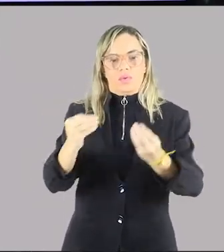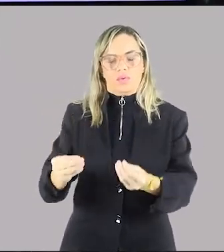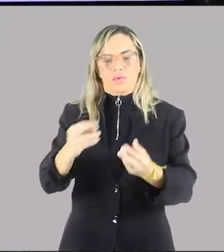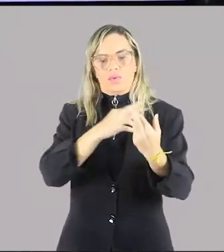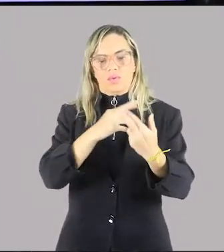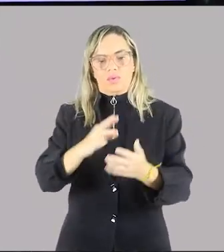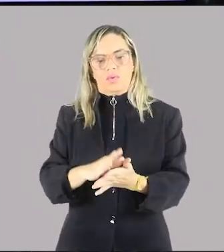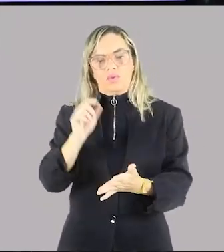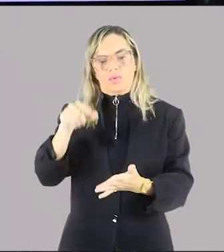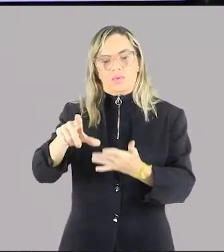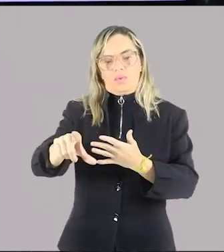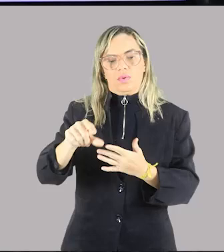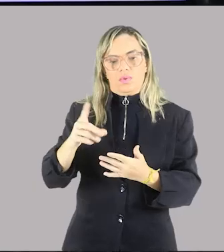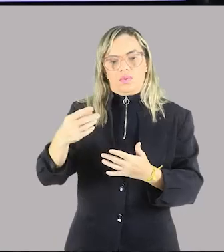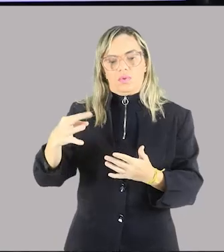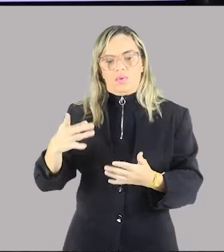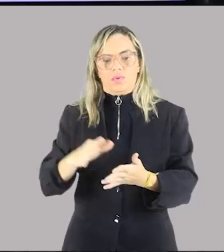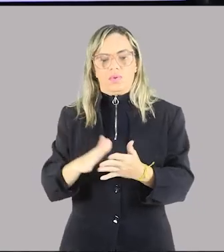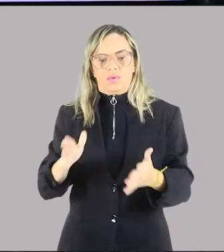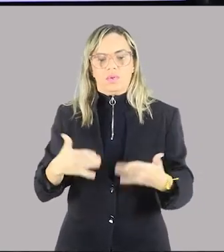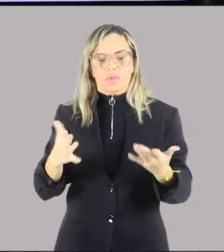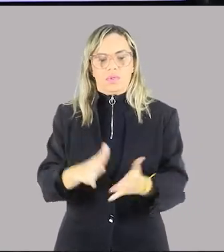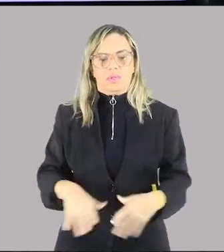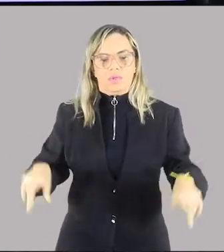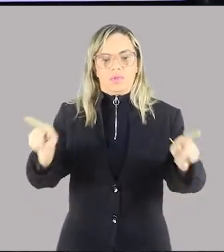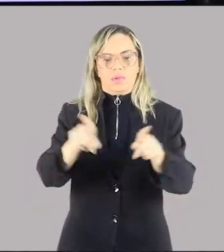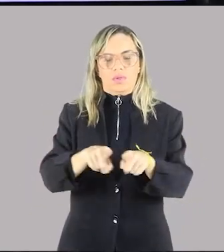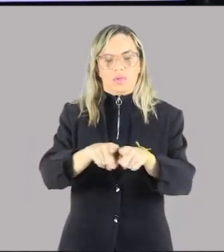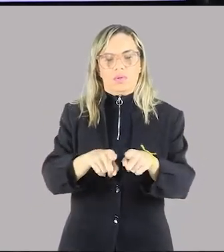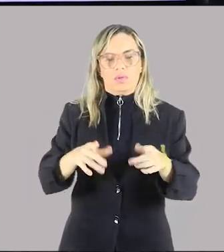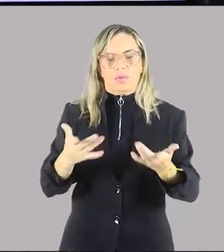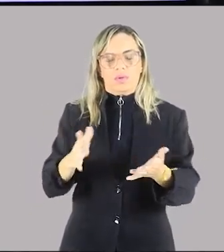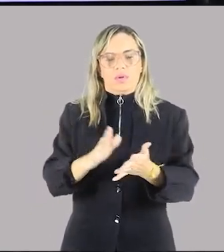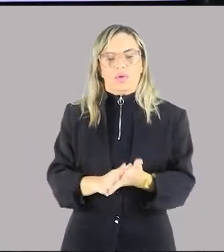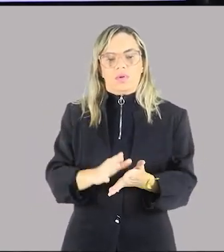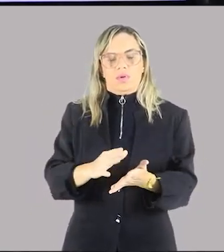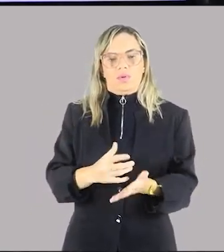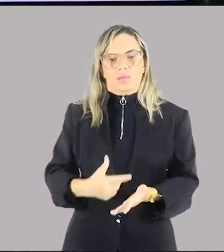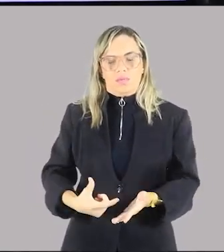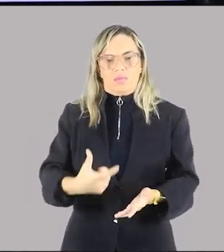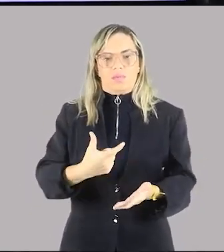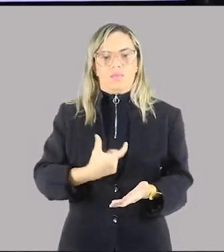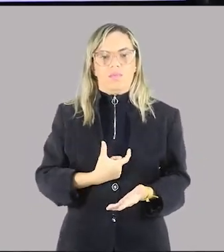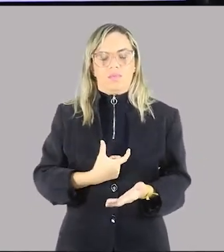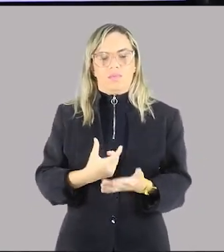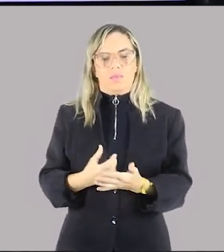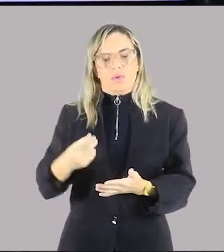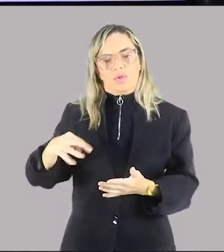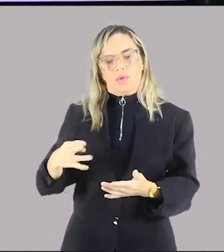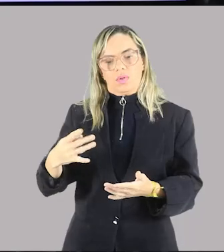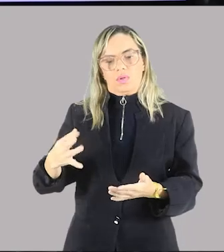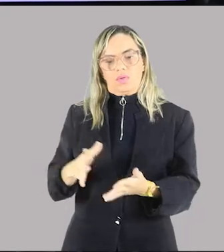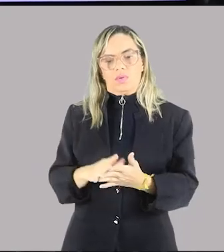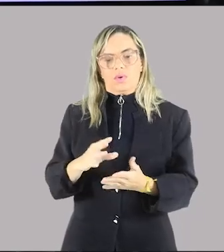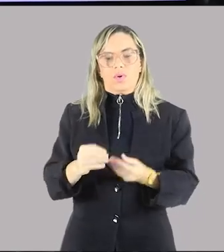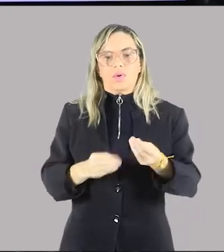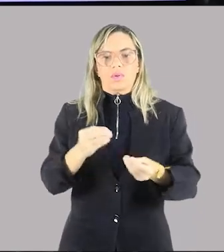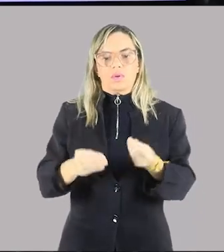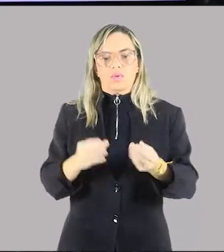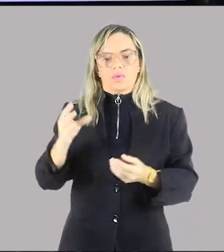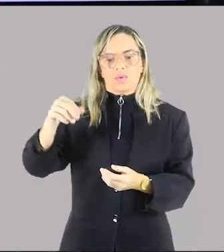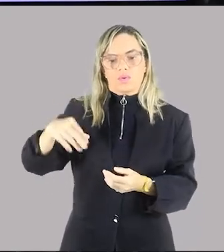colaboração delegatário, particular em colaboração credenciado, que são os convênios, como acabamos de trabalhar,